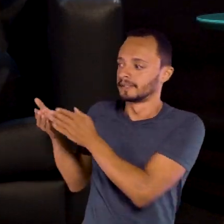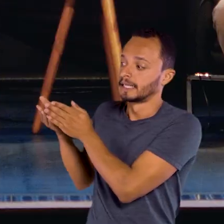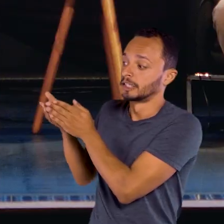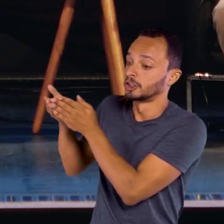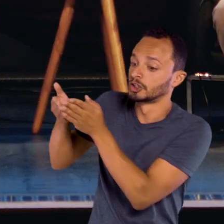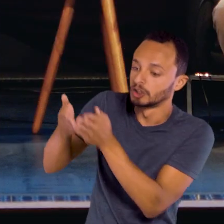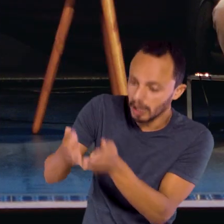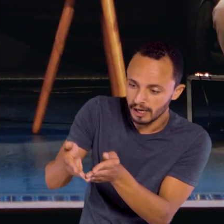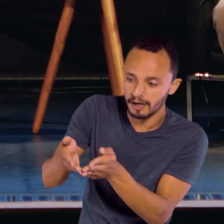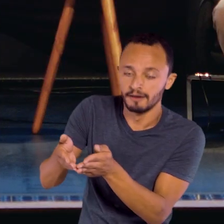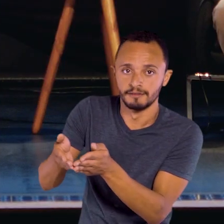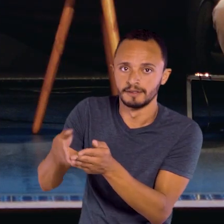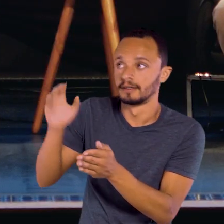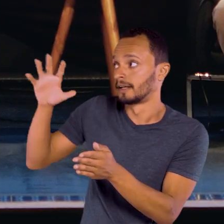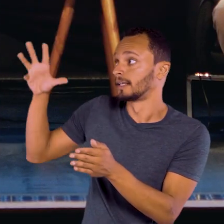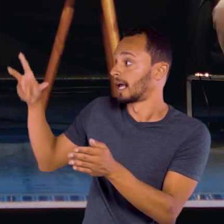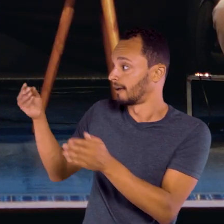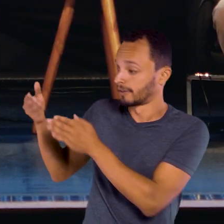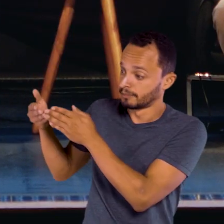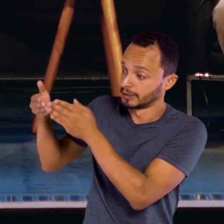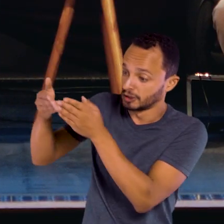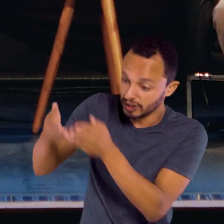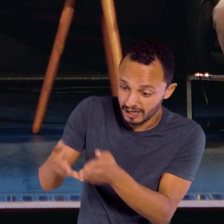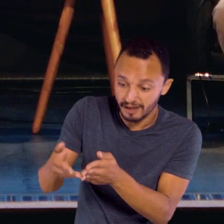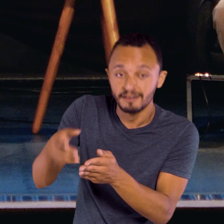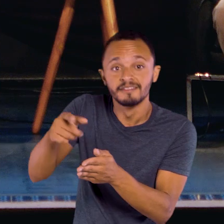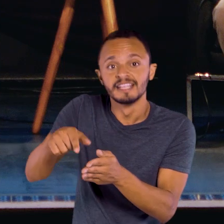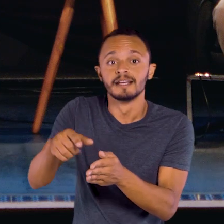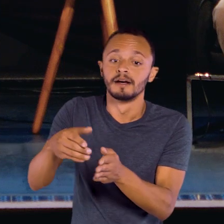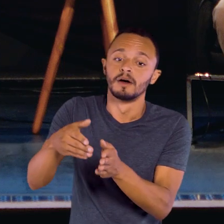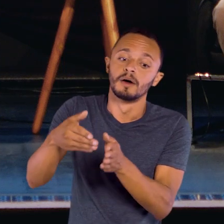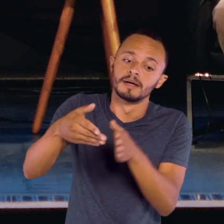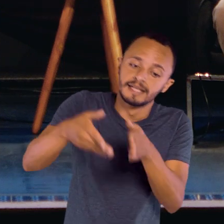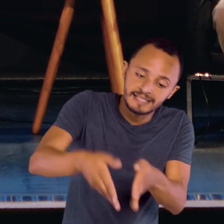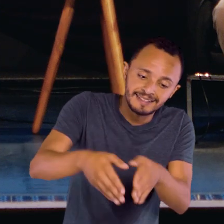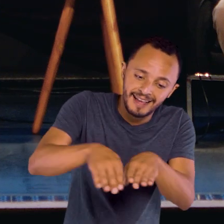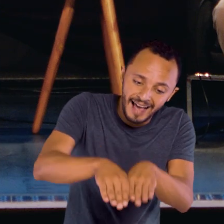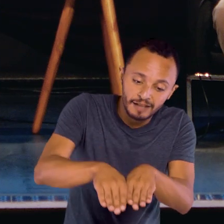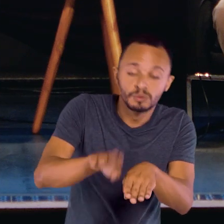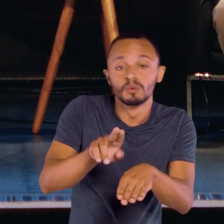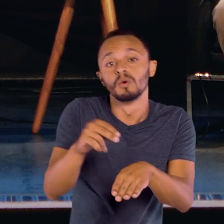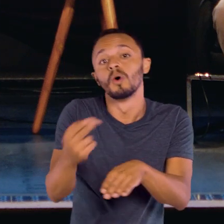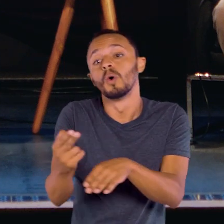ser vendido. Enterrado em termos, né? Oi? Enterrado em termos. Pois é. E o cemitério